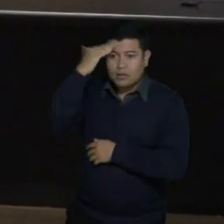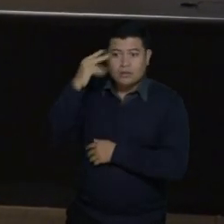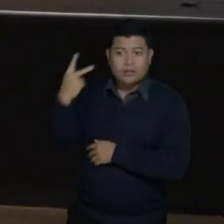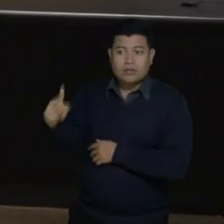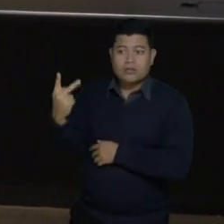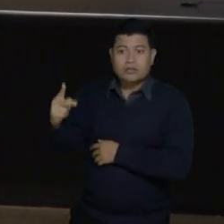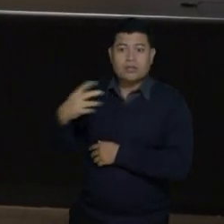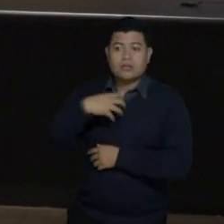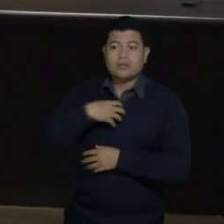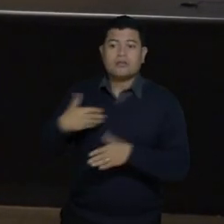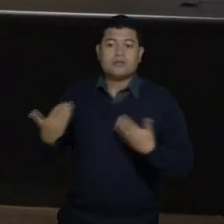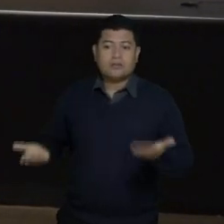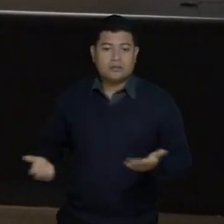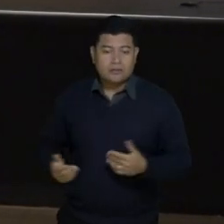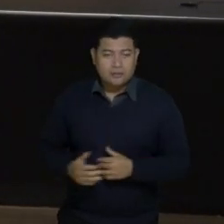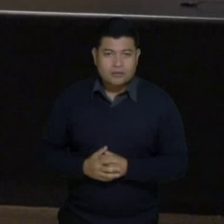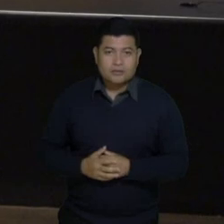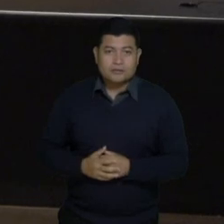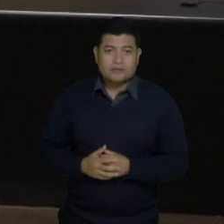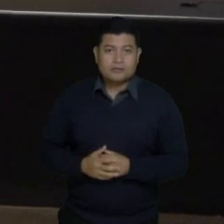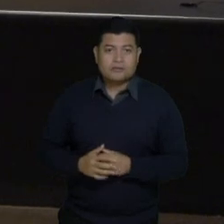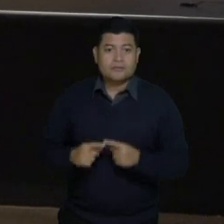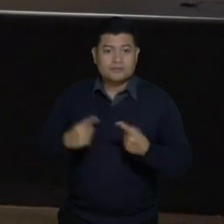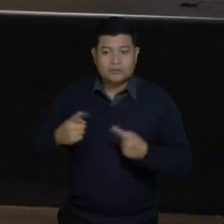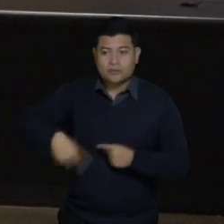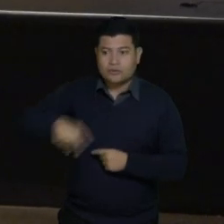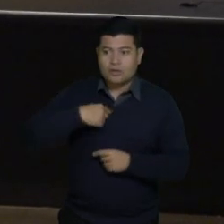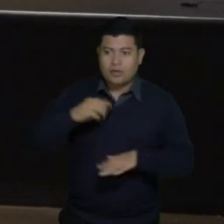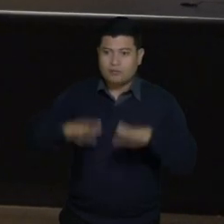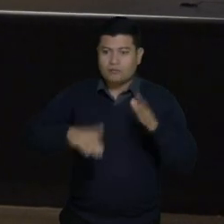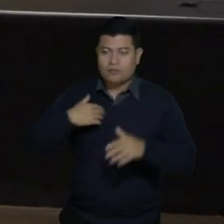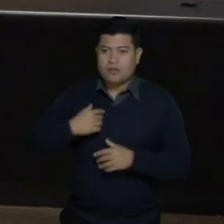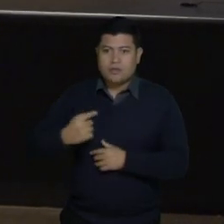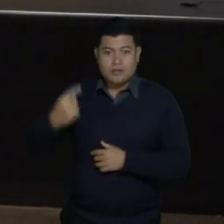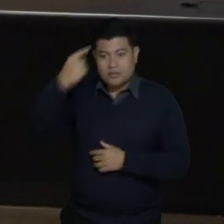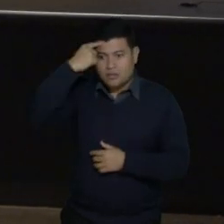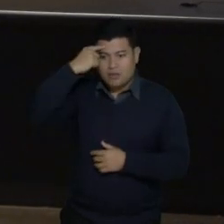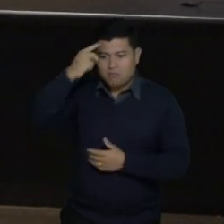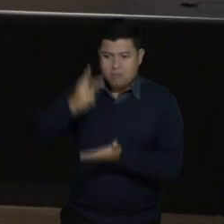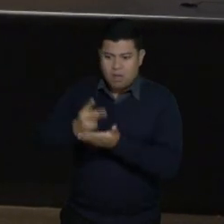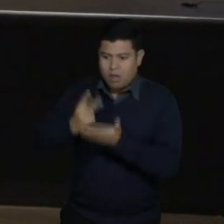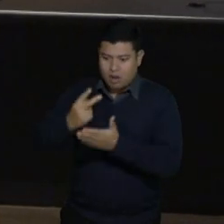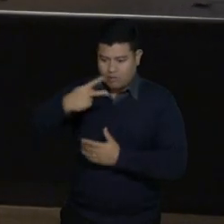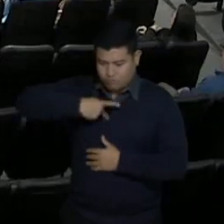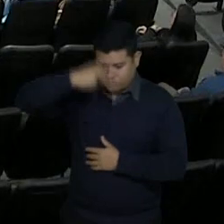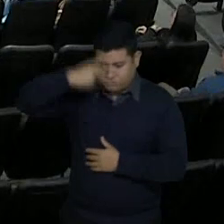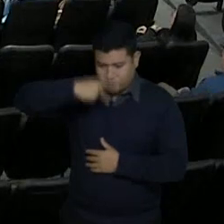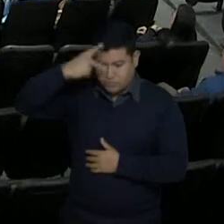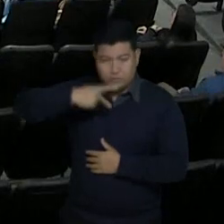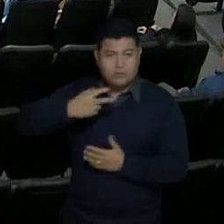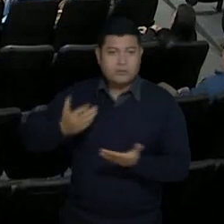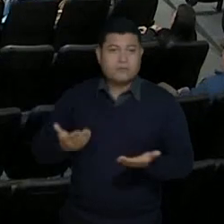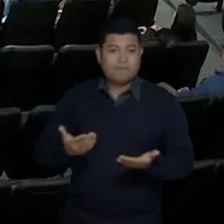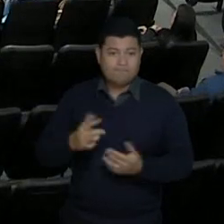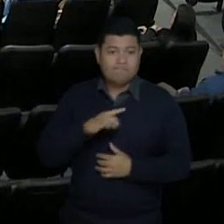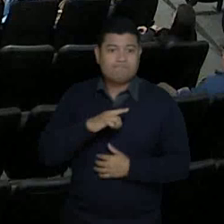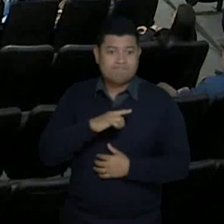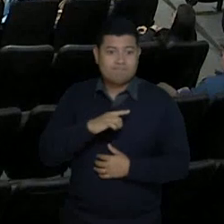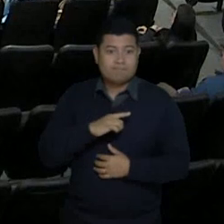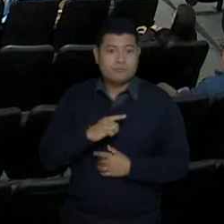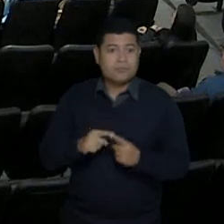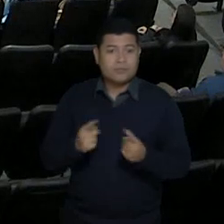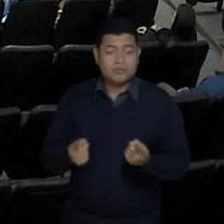perceber e a gente entra no automático o tempo todo então assim é o exercício de